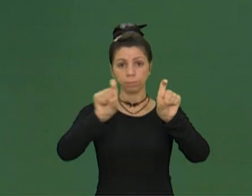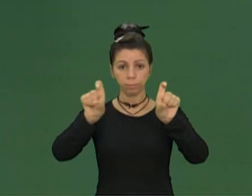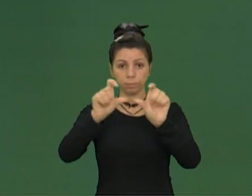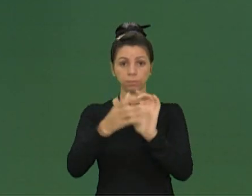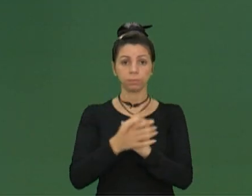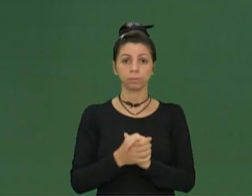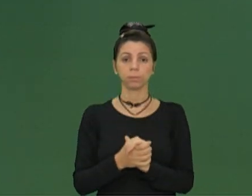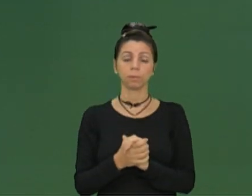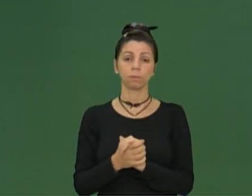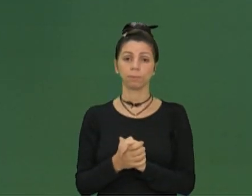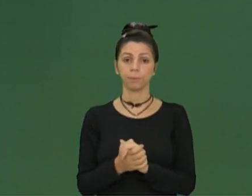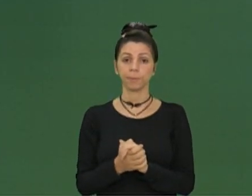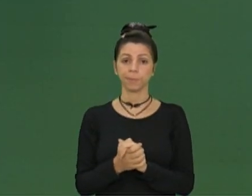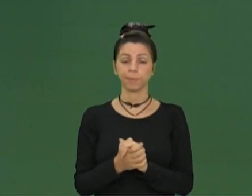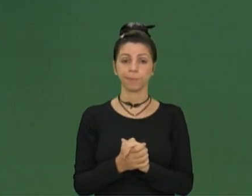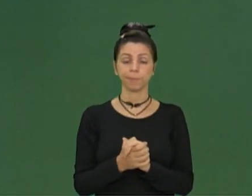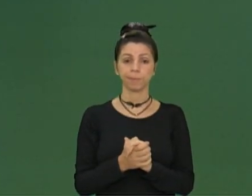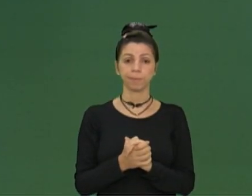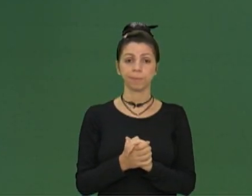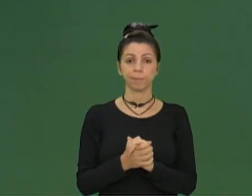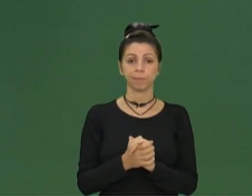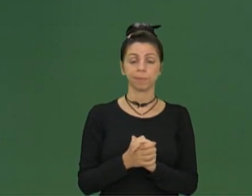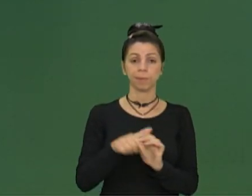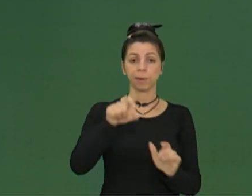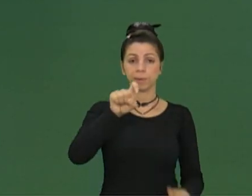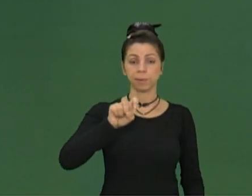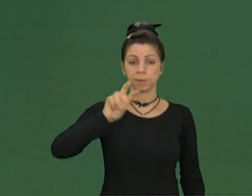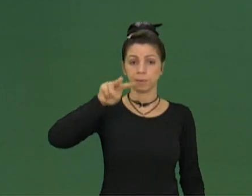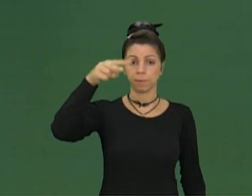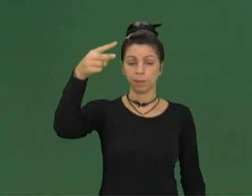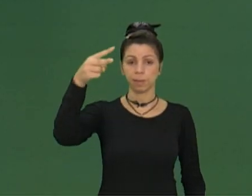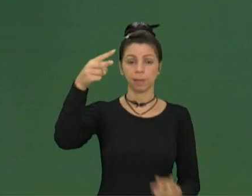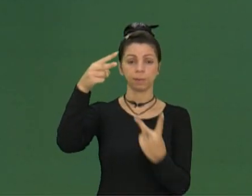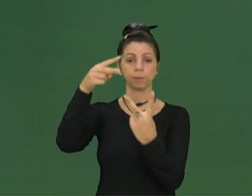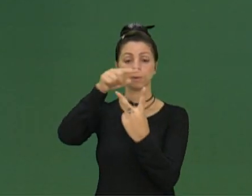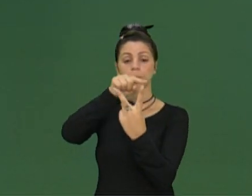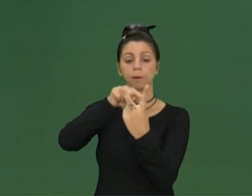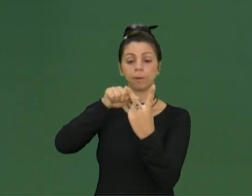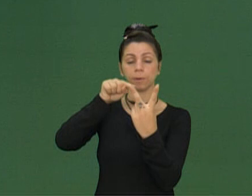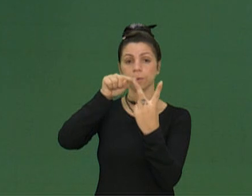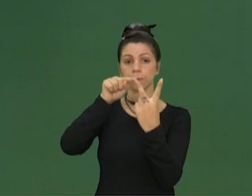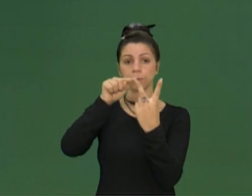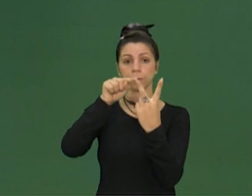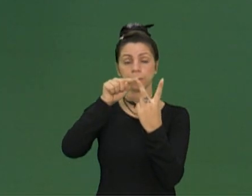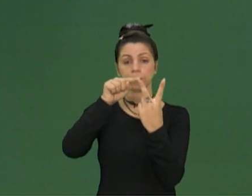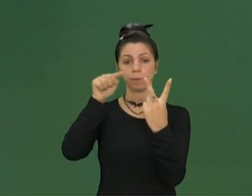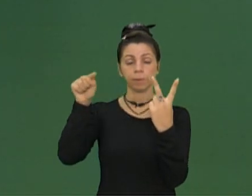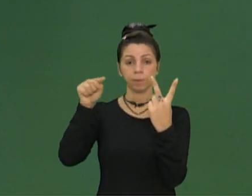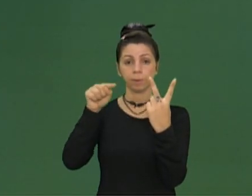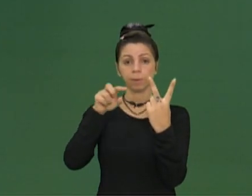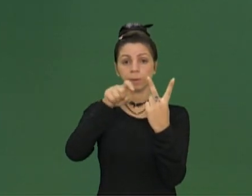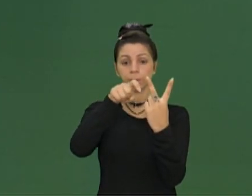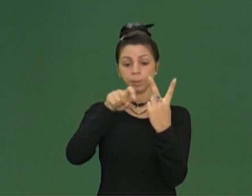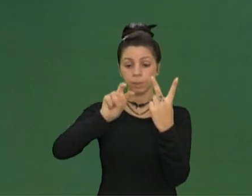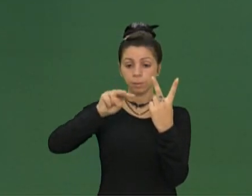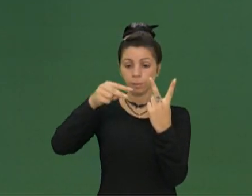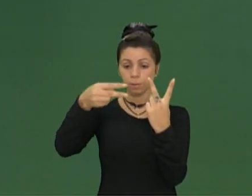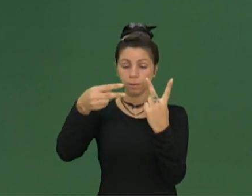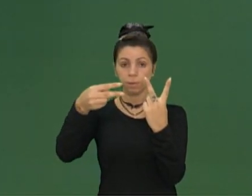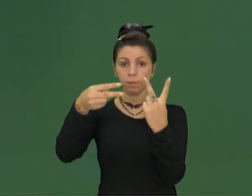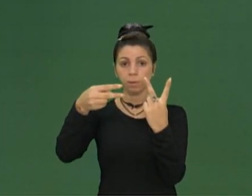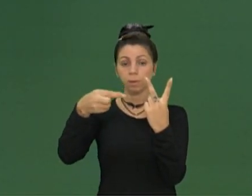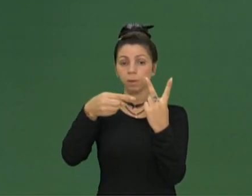Então, aqui como que ficou? X ao quadrado, dentro da raiz, raiz quadrada de x quadrado, igual raiz quadrada de